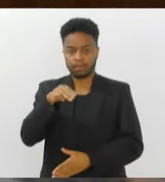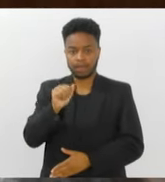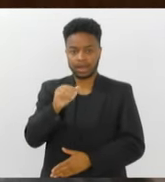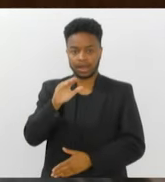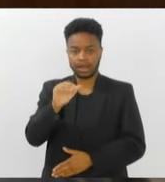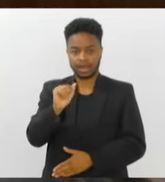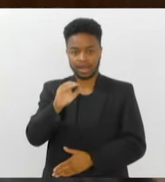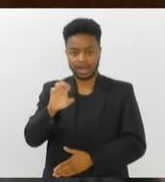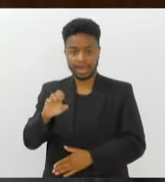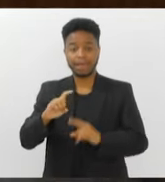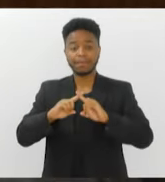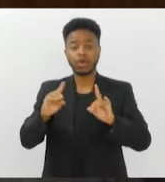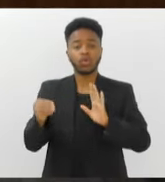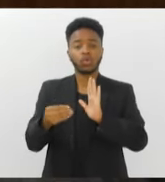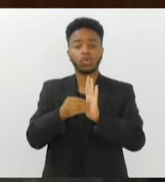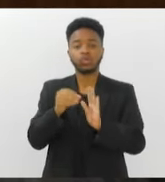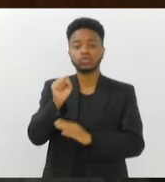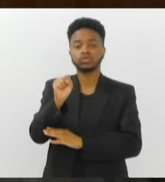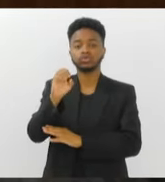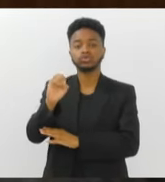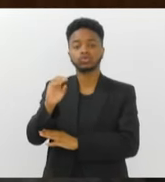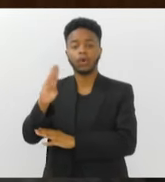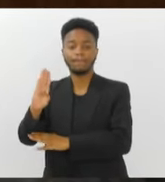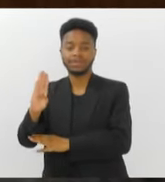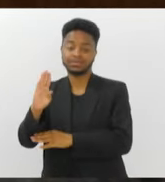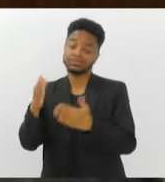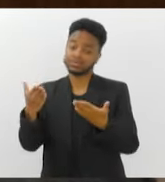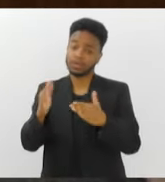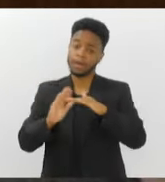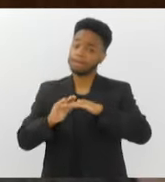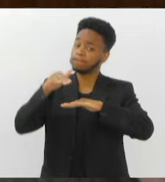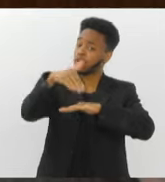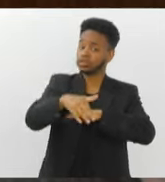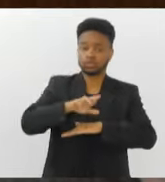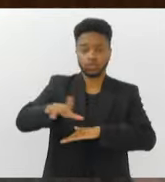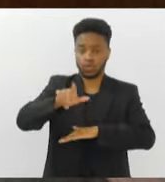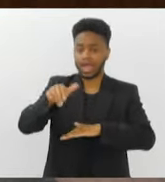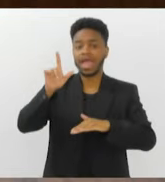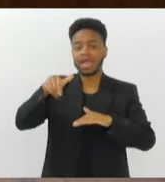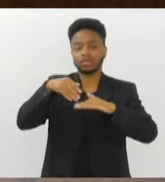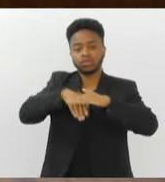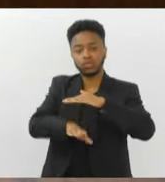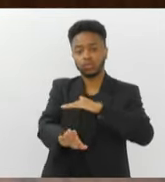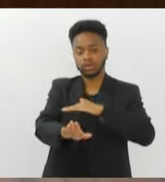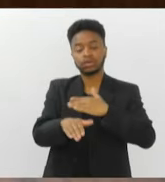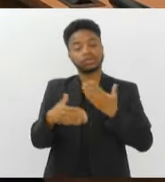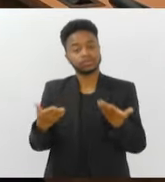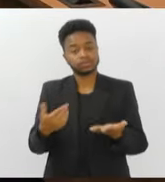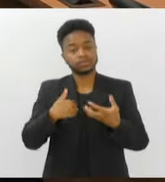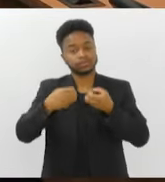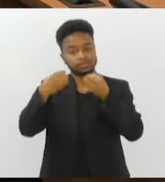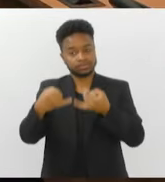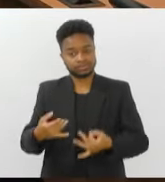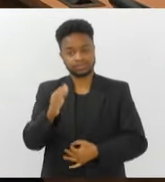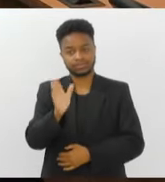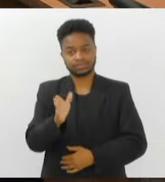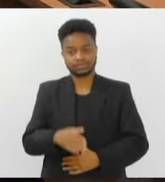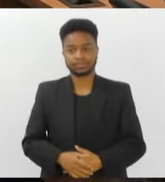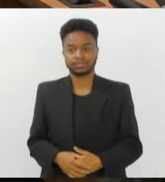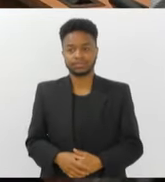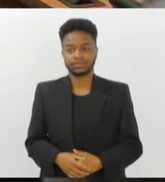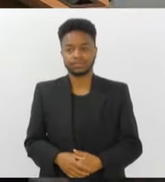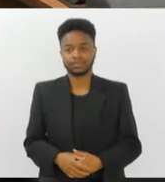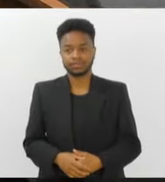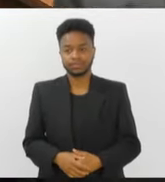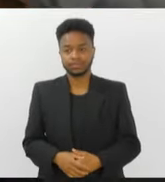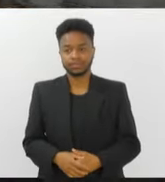então não é a ponte, é um túnel. Eu primeiro tenho que ter esclarecimento. Então, já, o senhor já esclareceu, deve ter